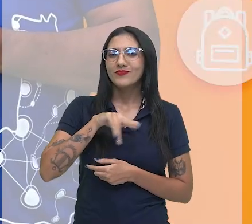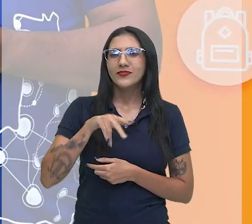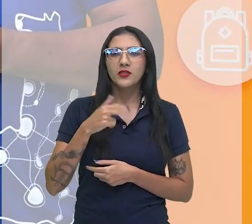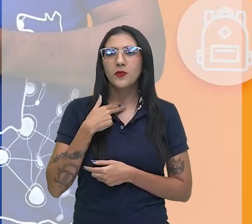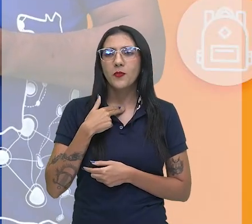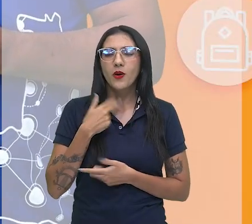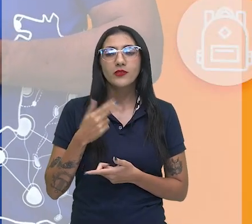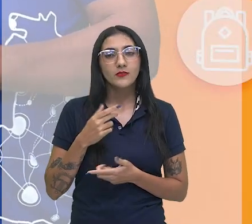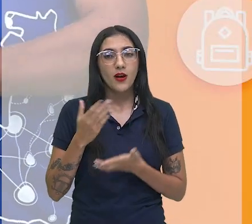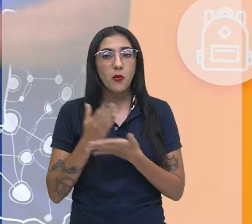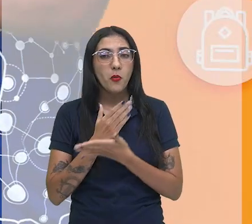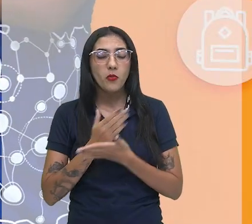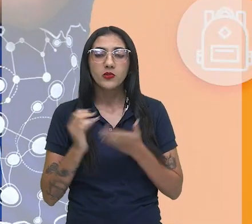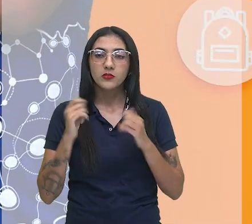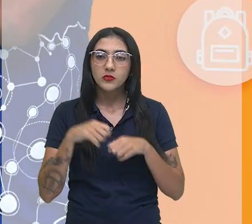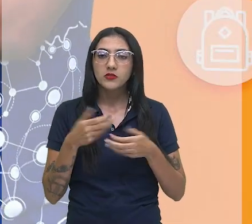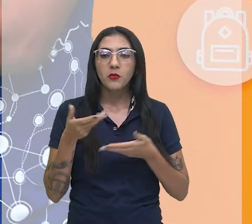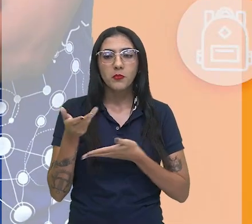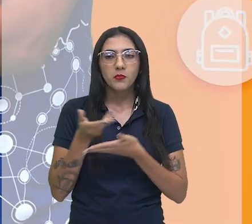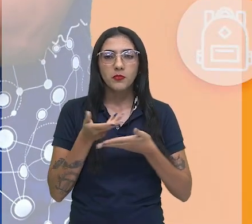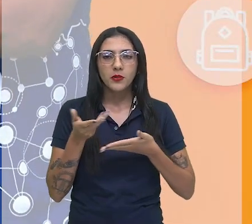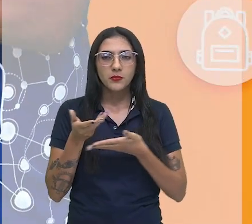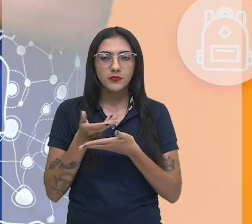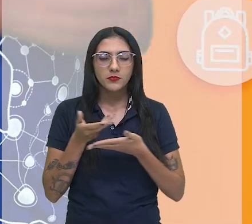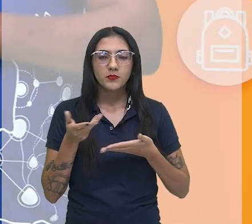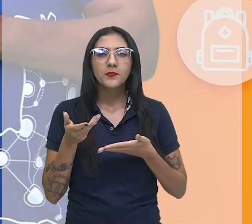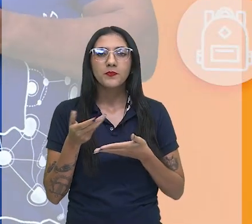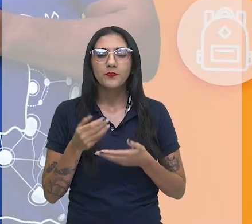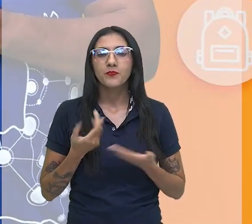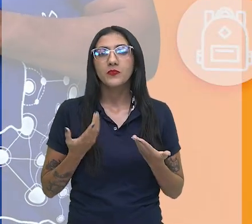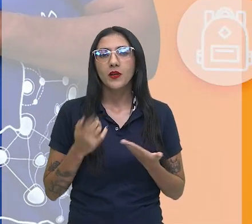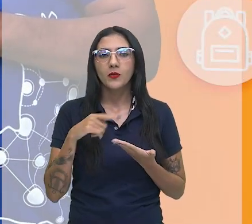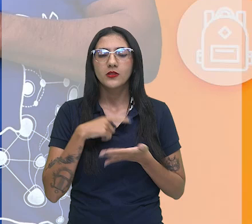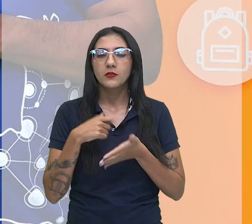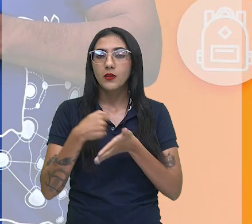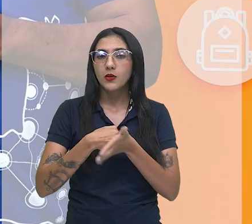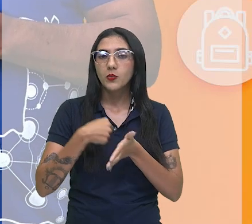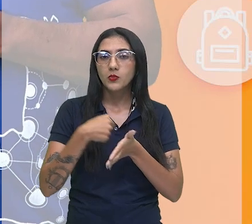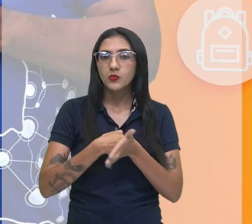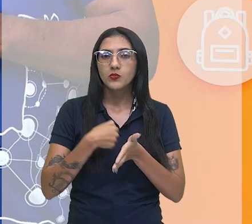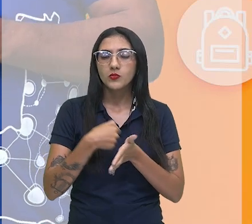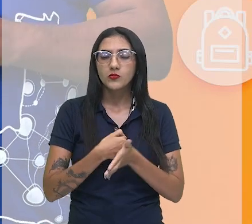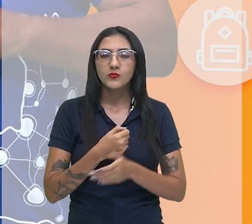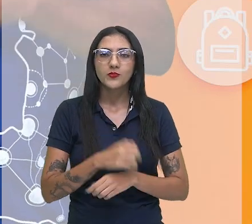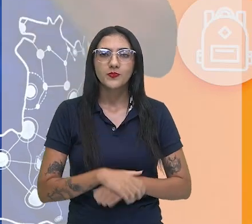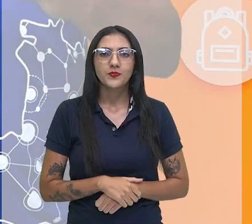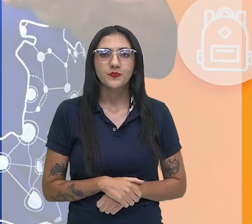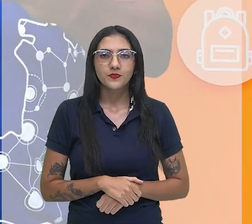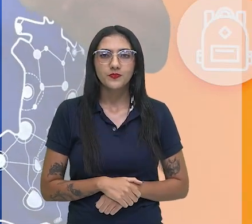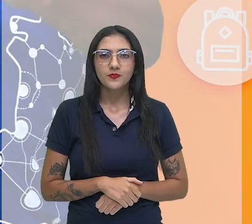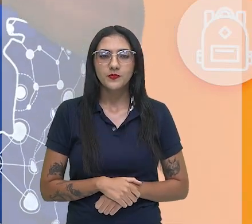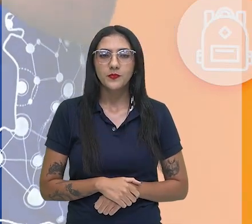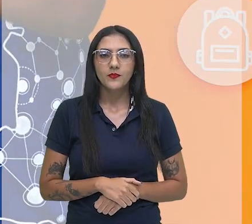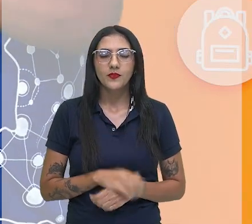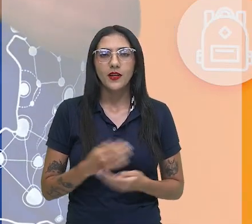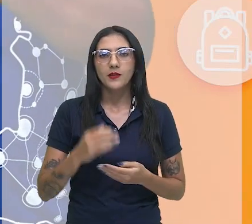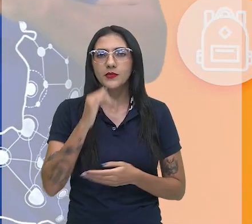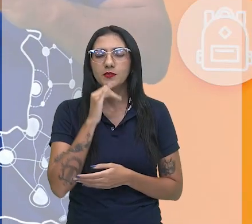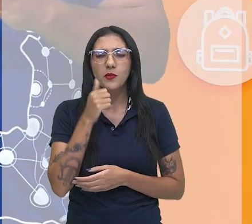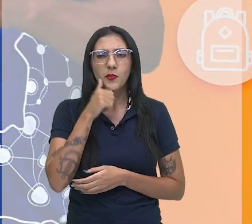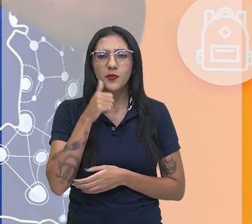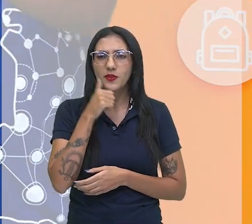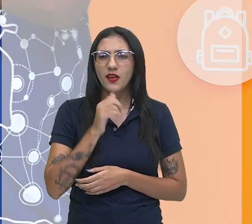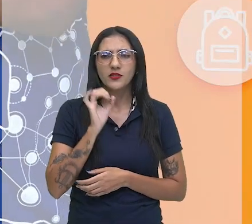né? Então, é uma luta. A mulher... não, a mulher tem que cuidar da